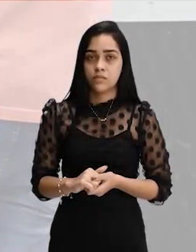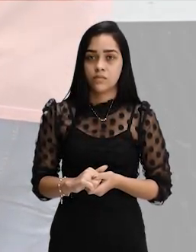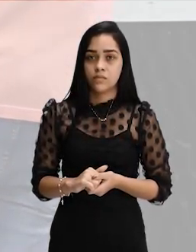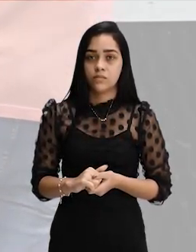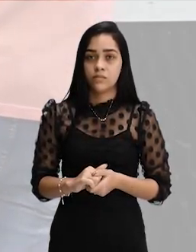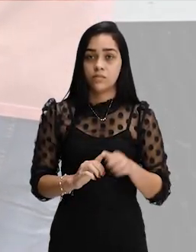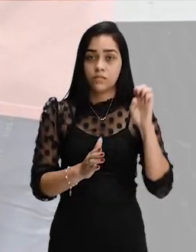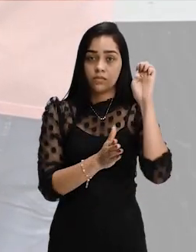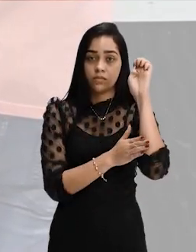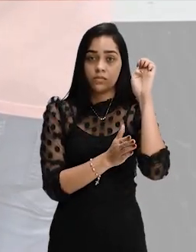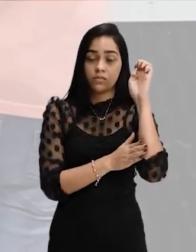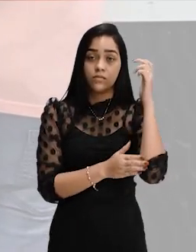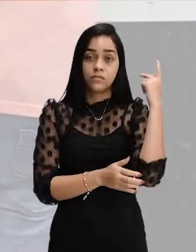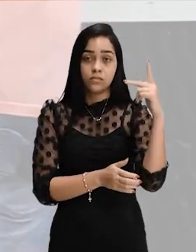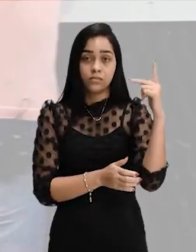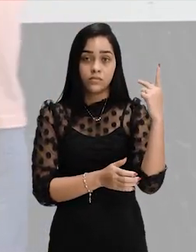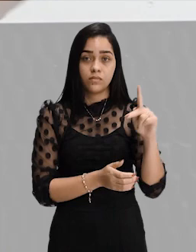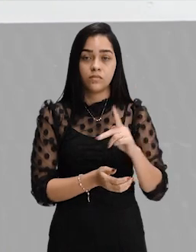dele.